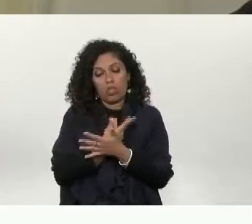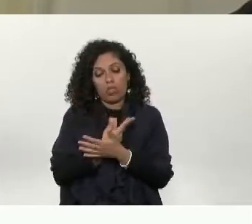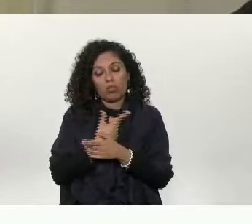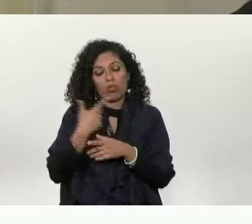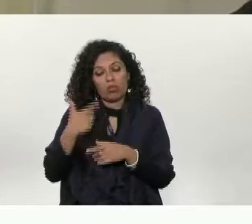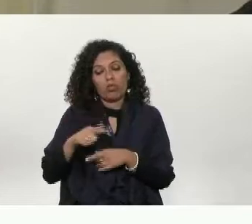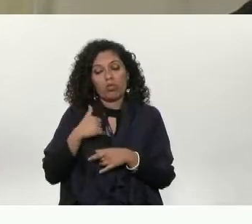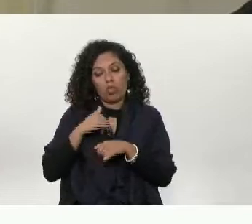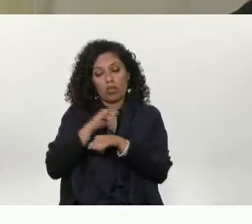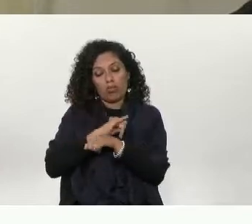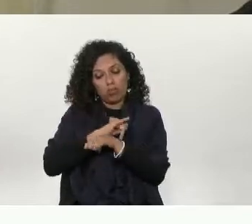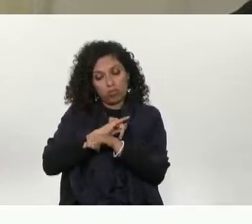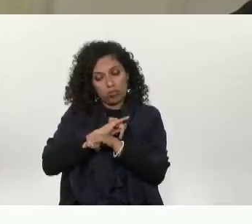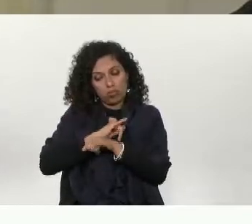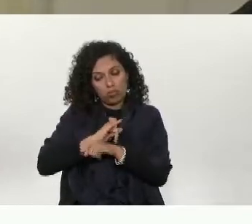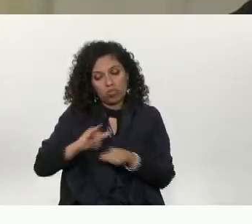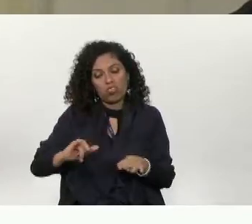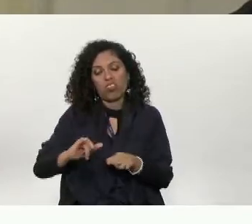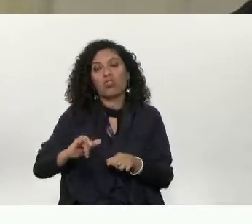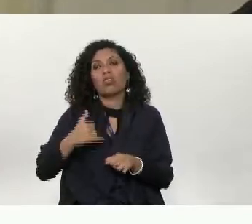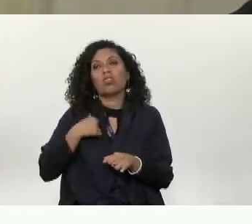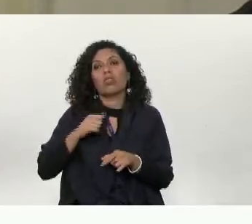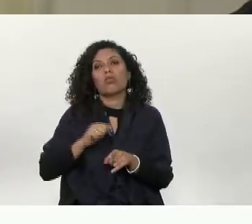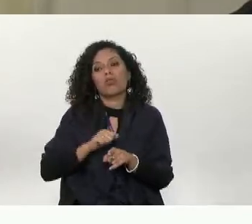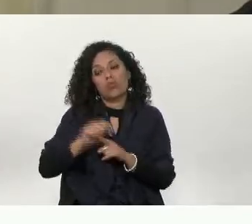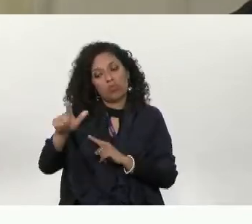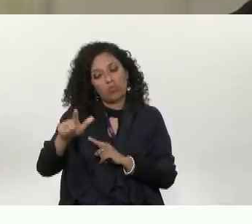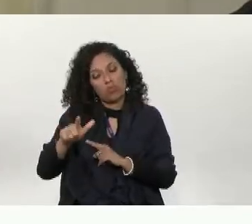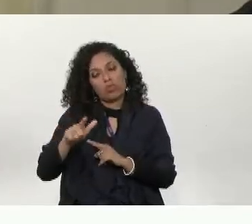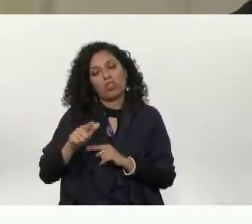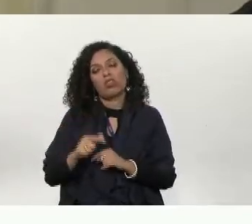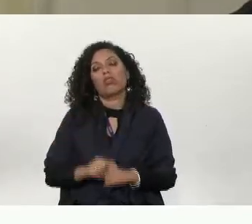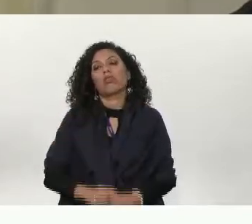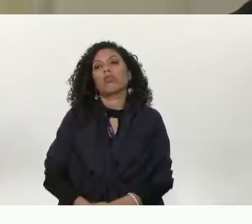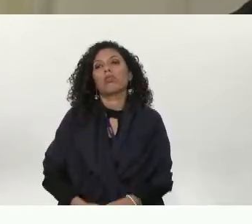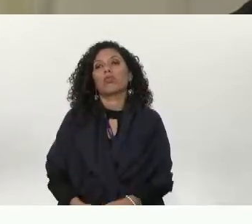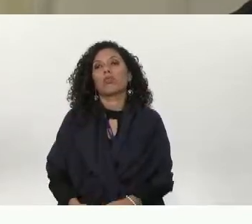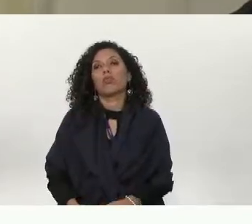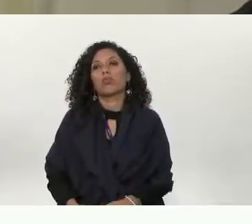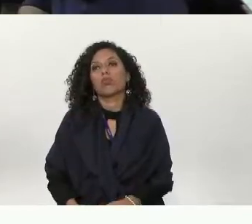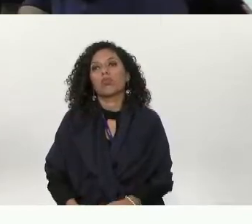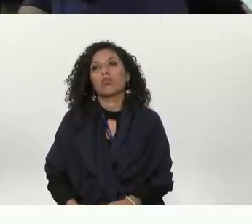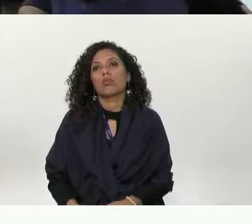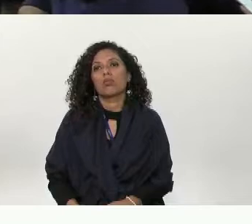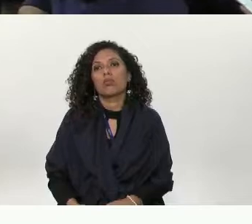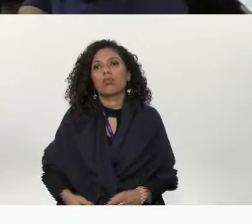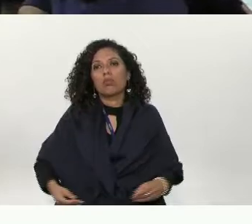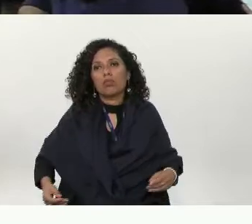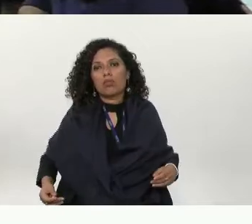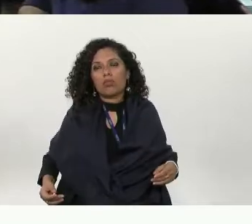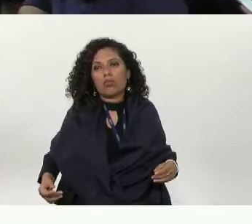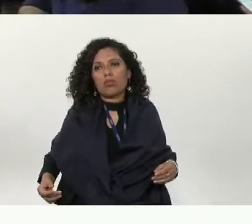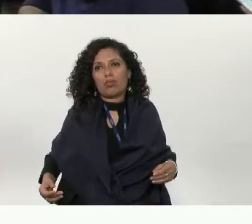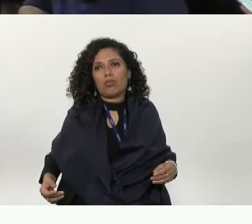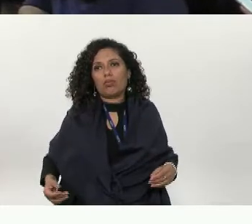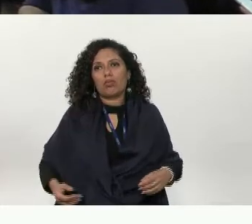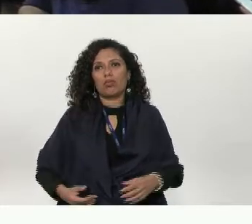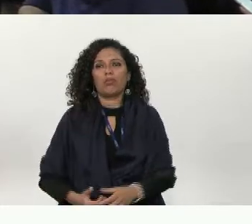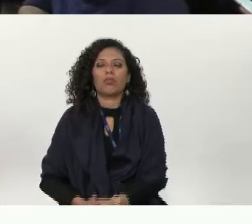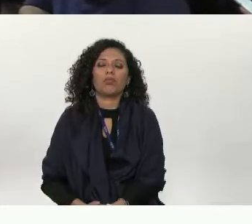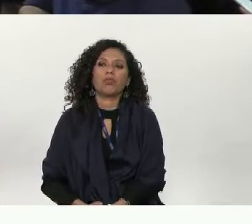uma advertência, e se isso repetisse, ia ser convidado a se retirar do hospital. Presidente, eu queria